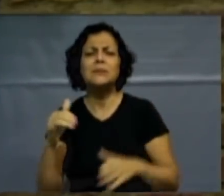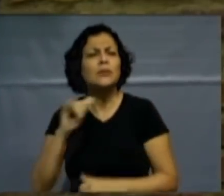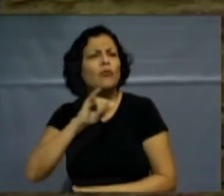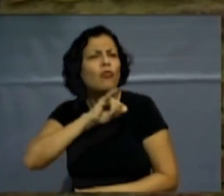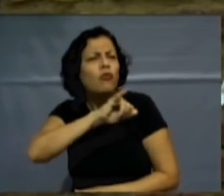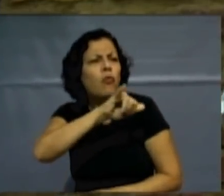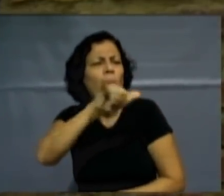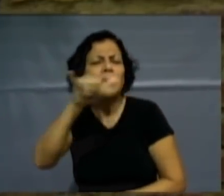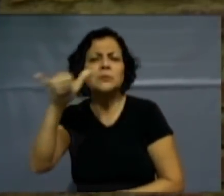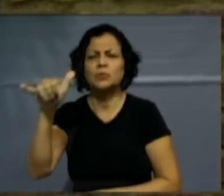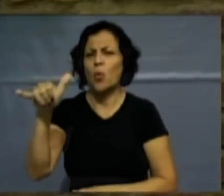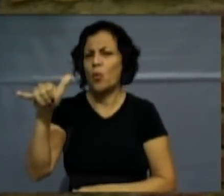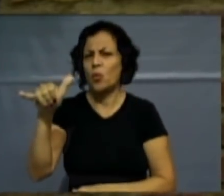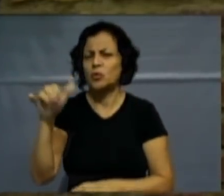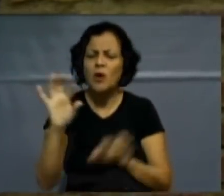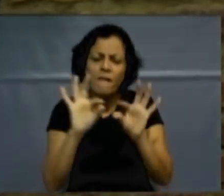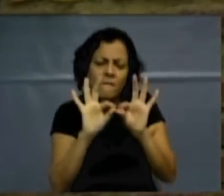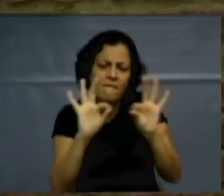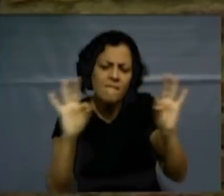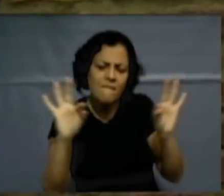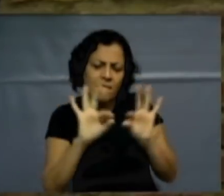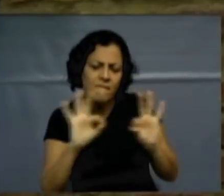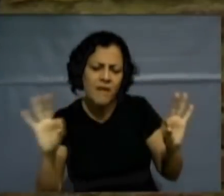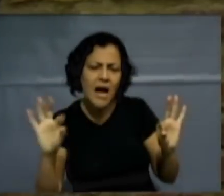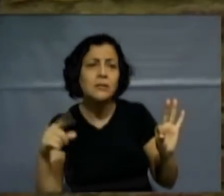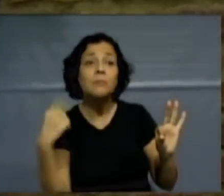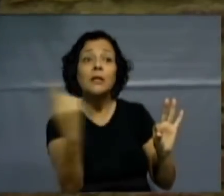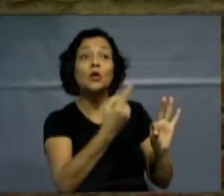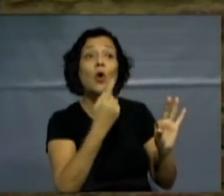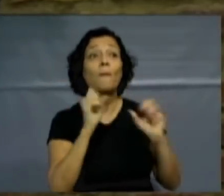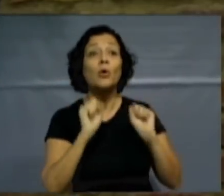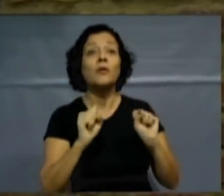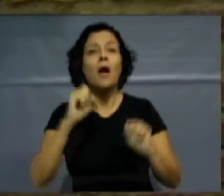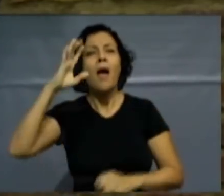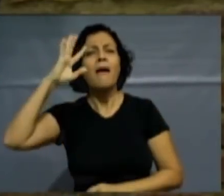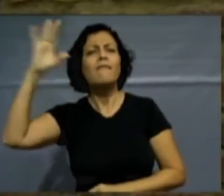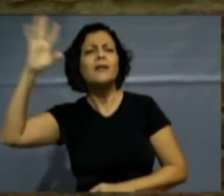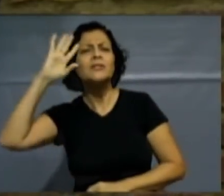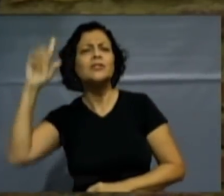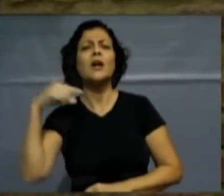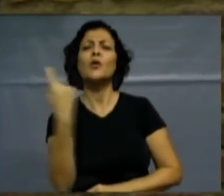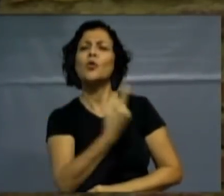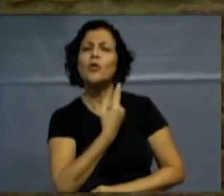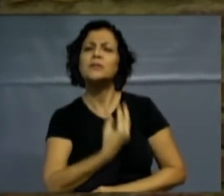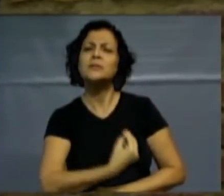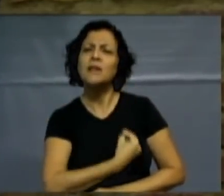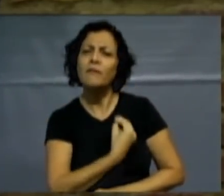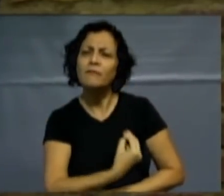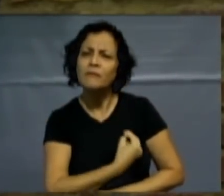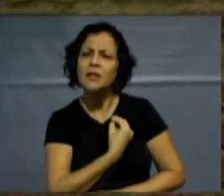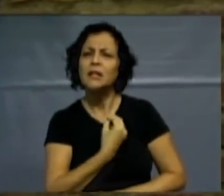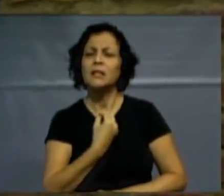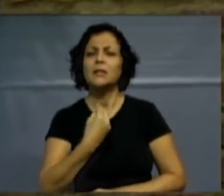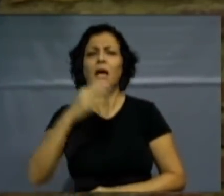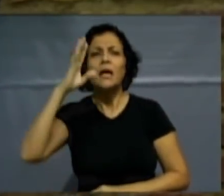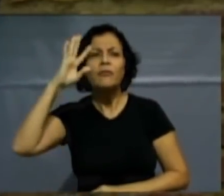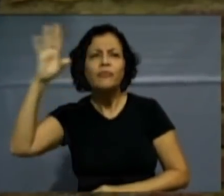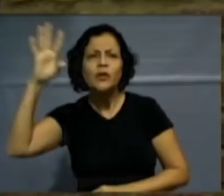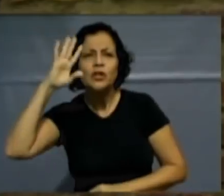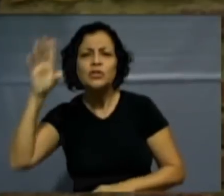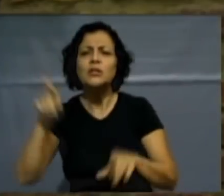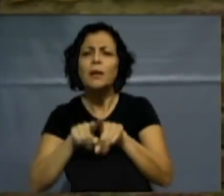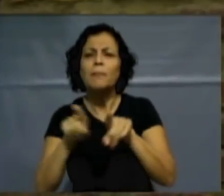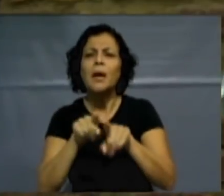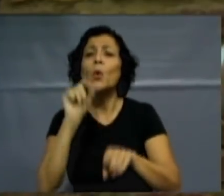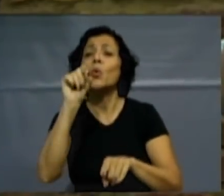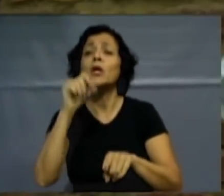questões, algumas pequenas frases para que a gente possa refletir na nossa vida, refletir um pouco sobre o nosso papel no